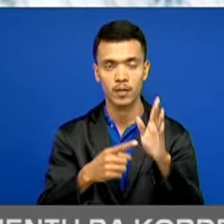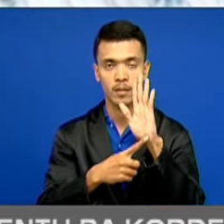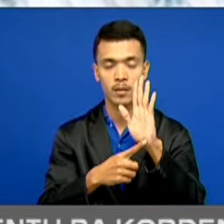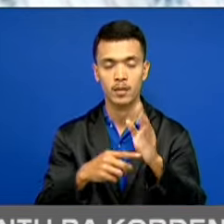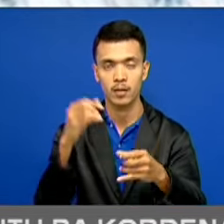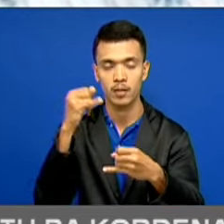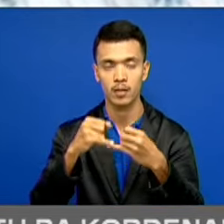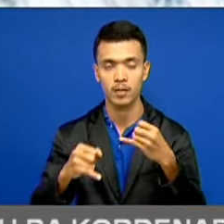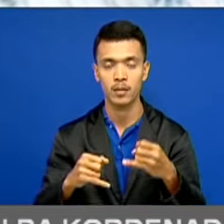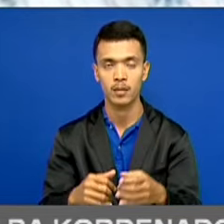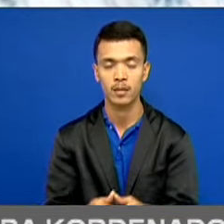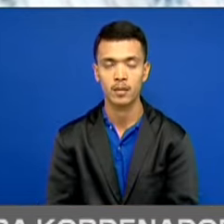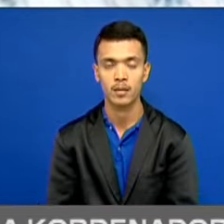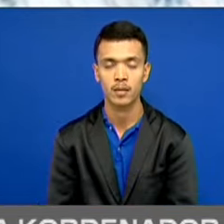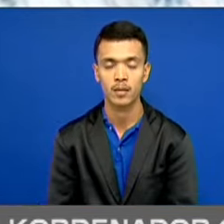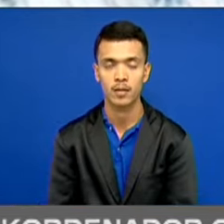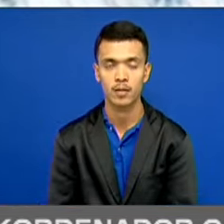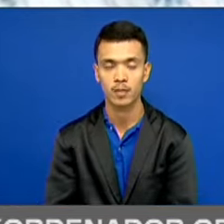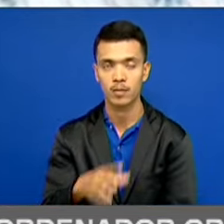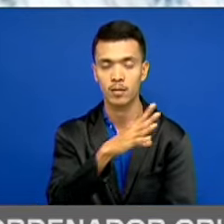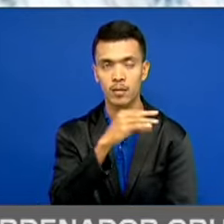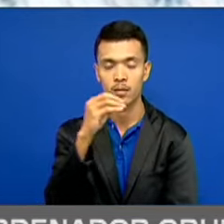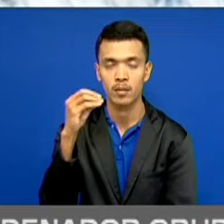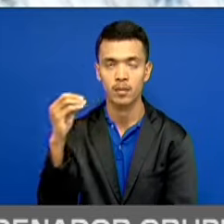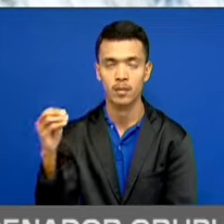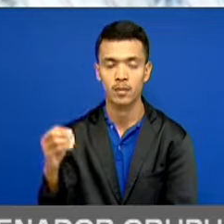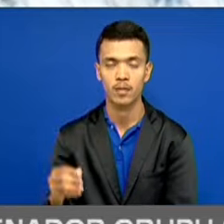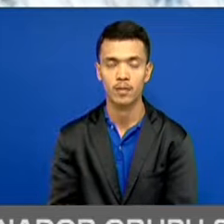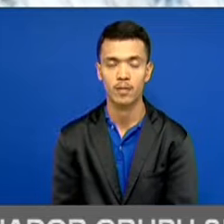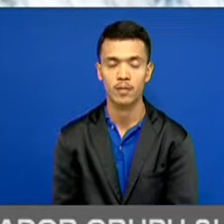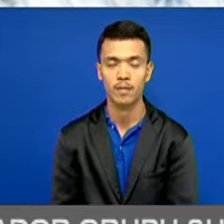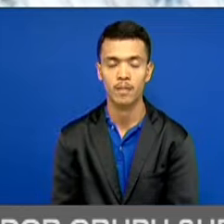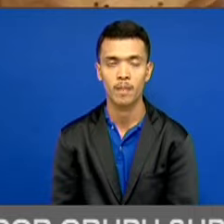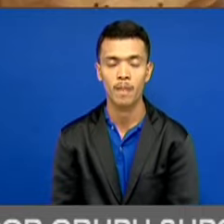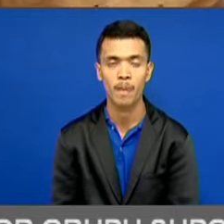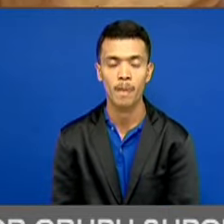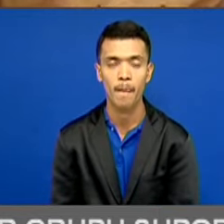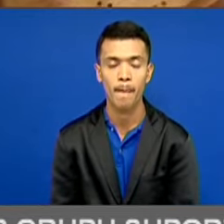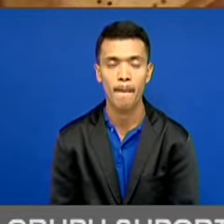inclusiva e o político Sira, não se beneficia com o